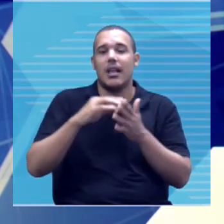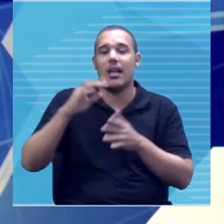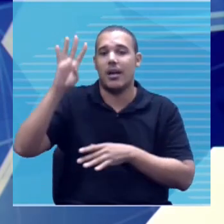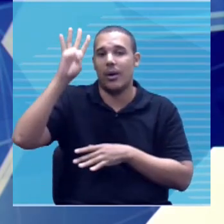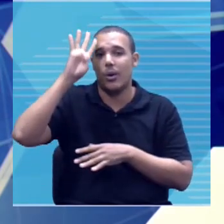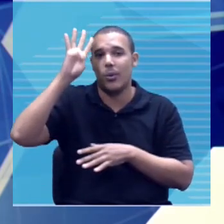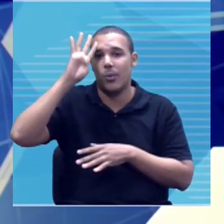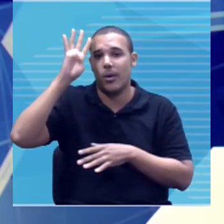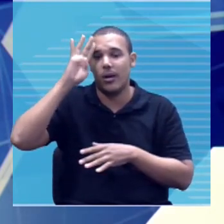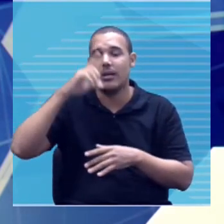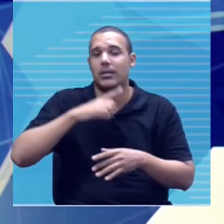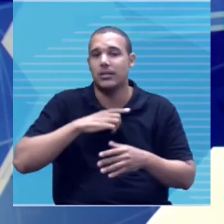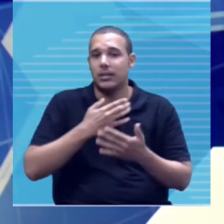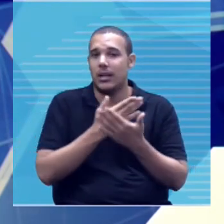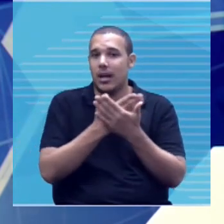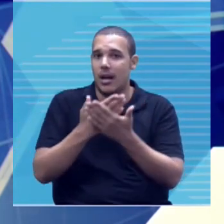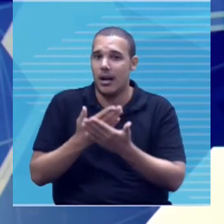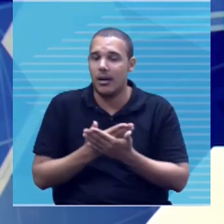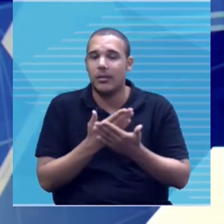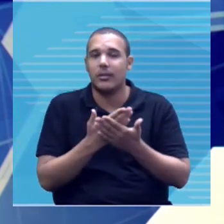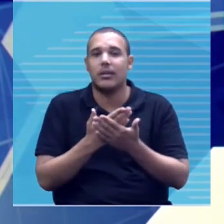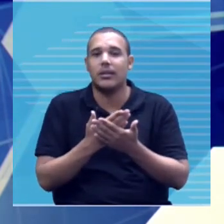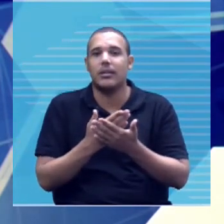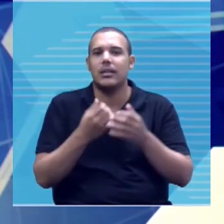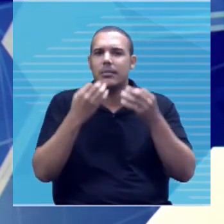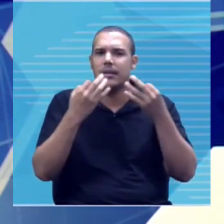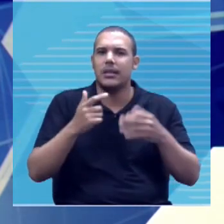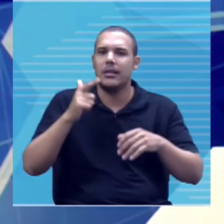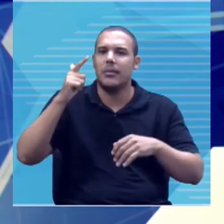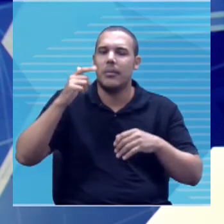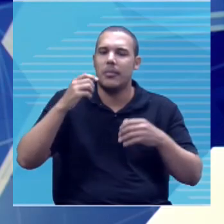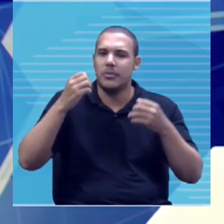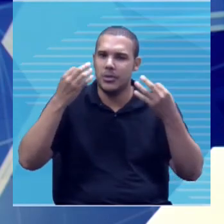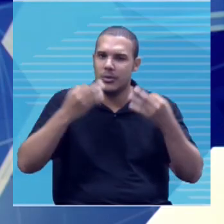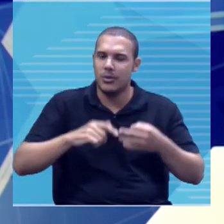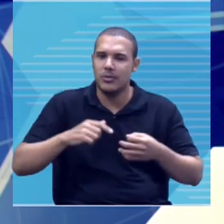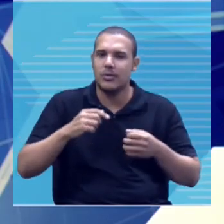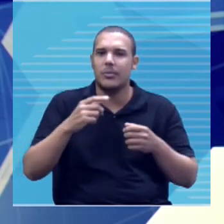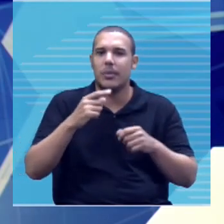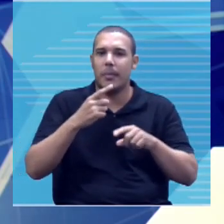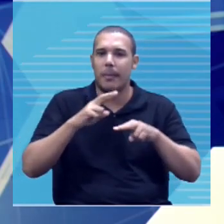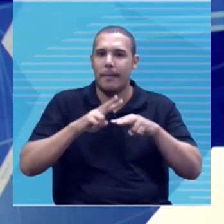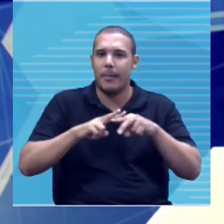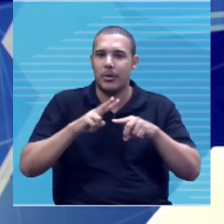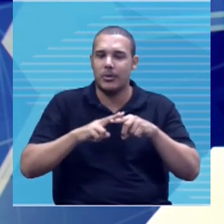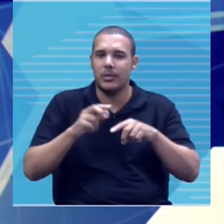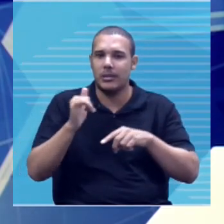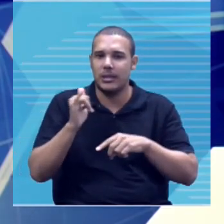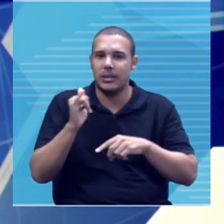quarta-feira. Quarta-feira a gente tem aula também de novo, falando mais sobre potência, resistência e consumo elétrico.